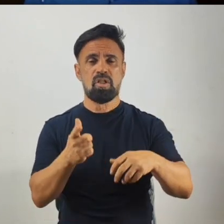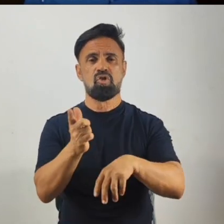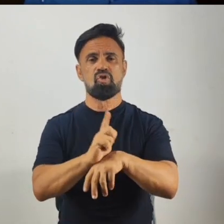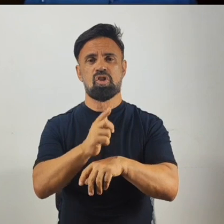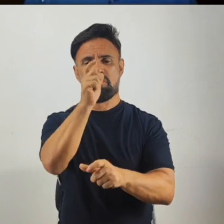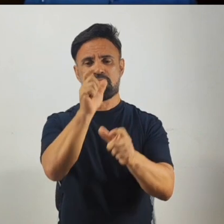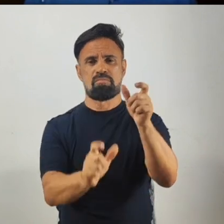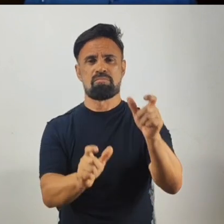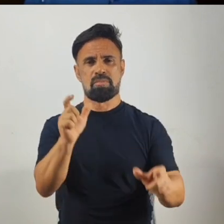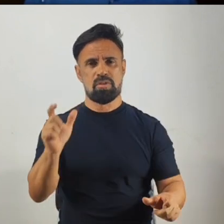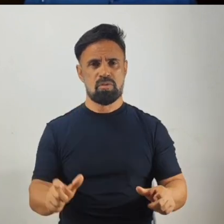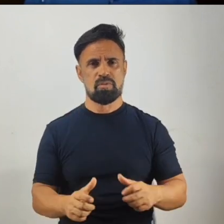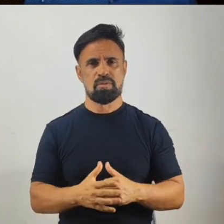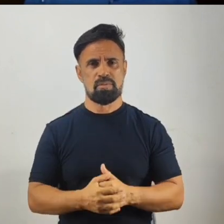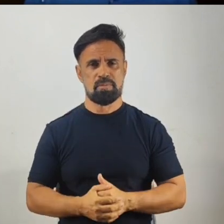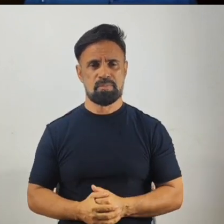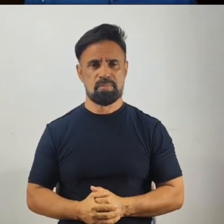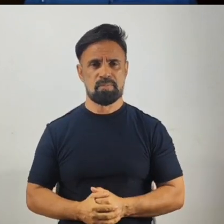de pessoas.